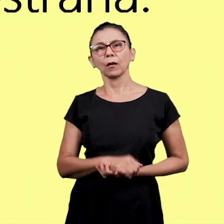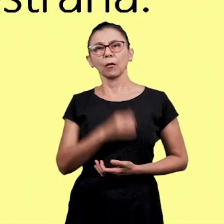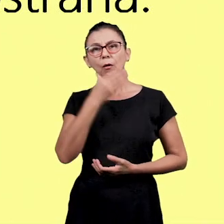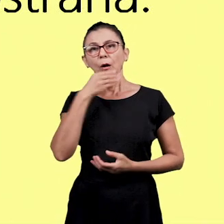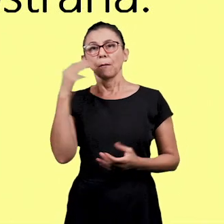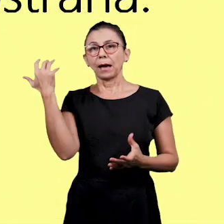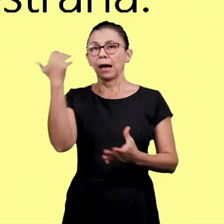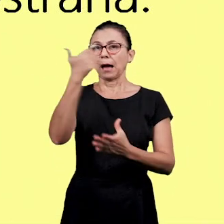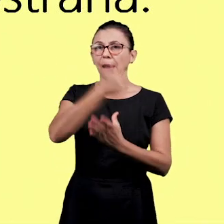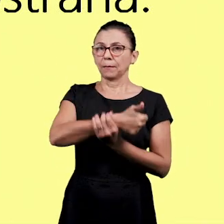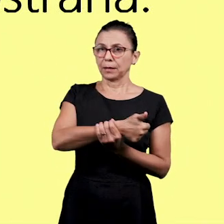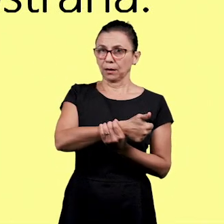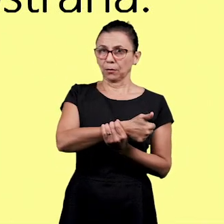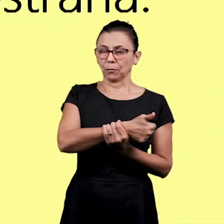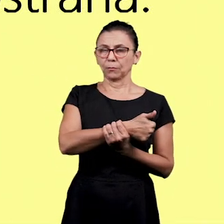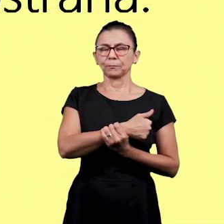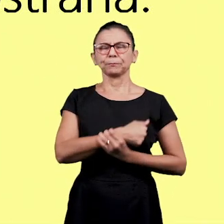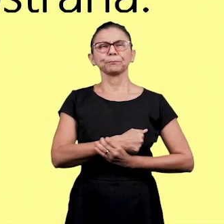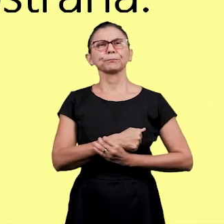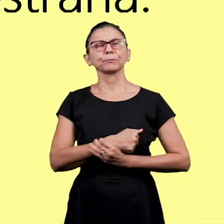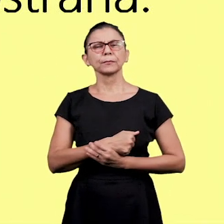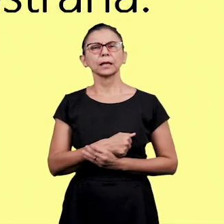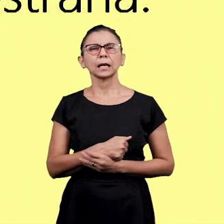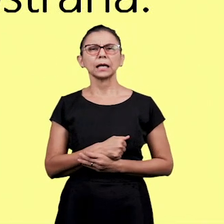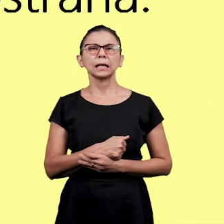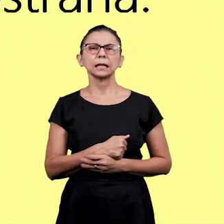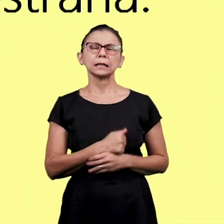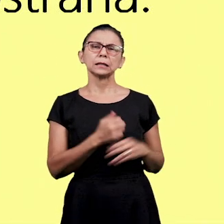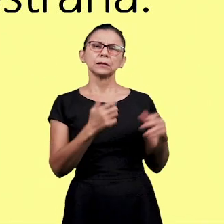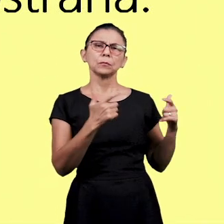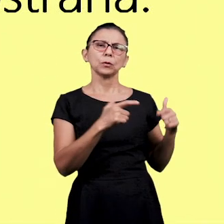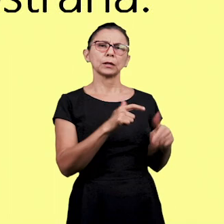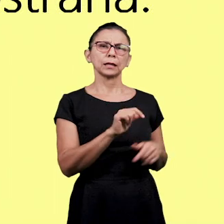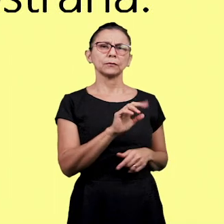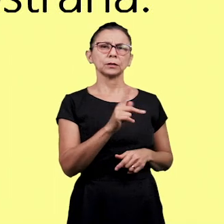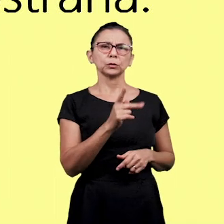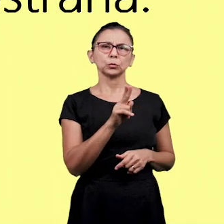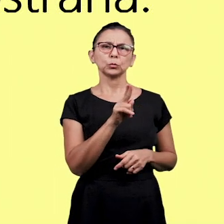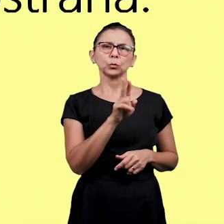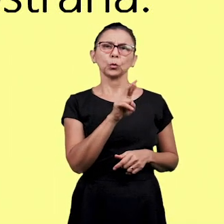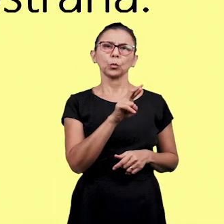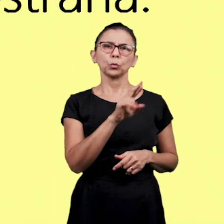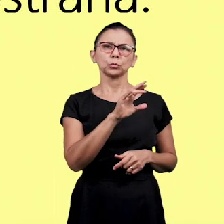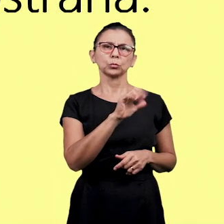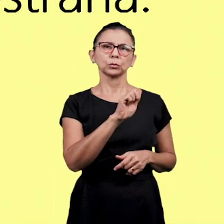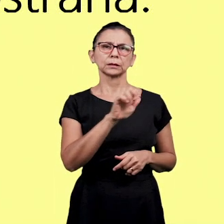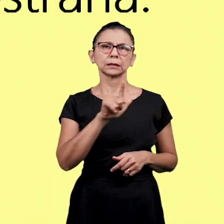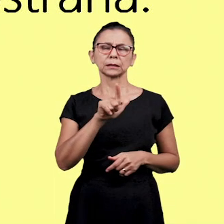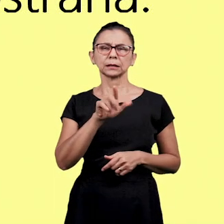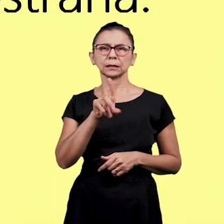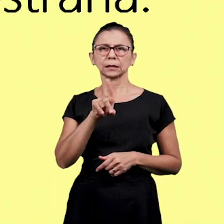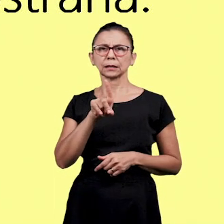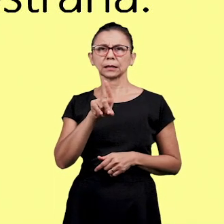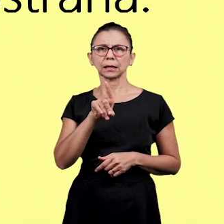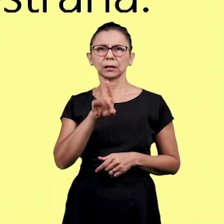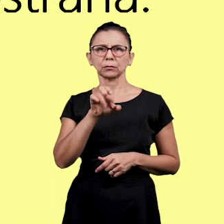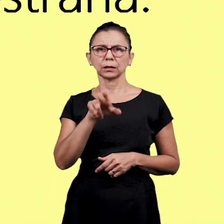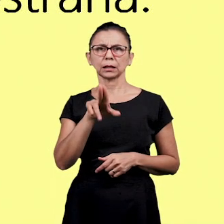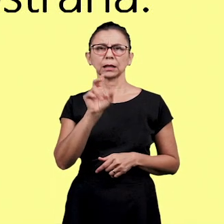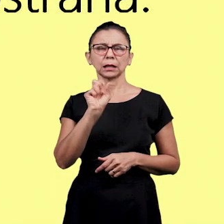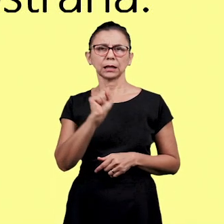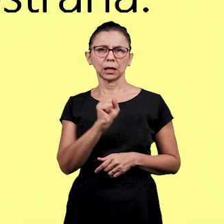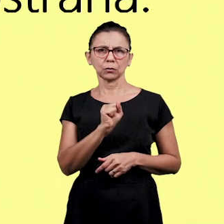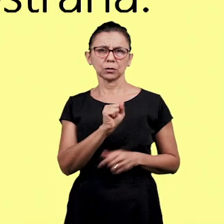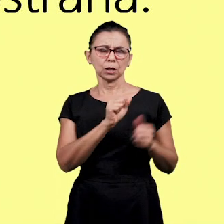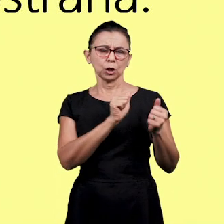de um desses servos, é Abraão. Abraão morava em Ur dos Caldeus, na Mesopotâmia. E ele morava ali com a sua esposa, que